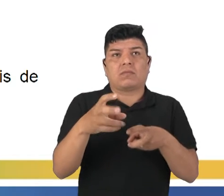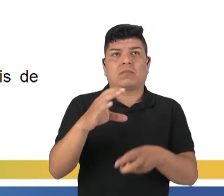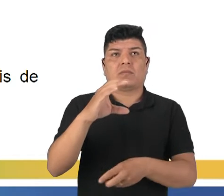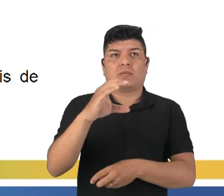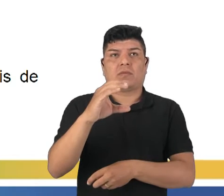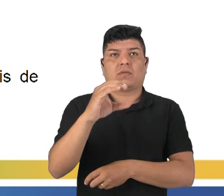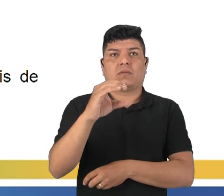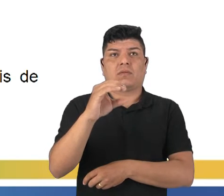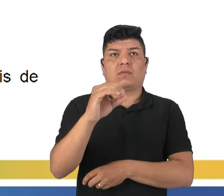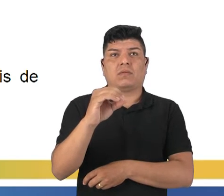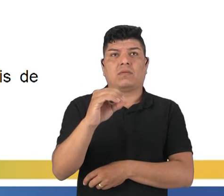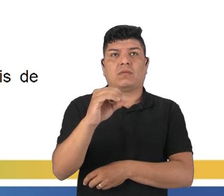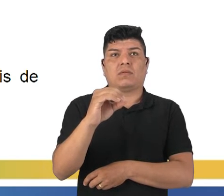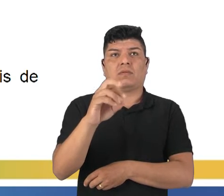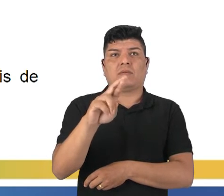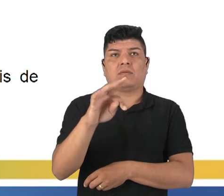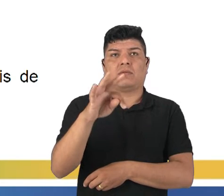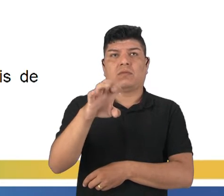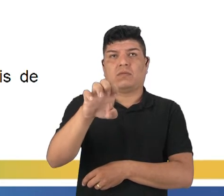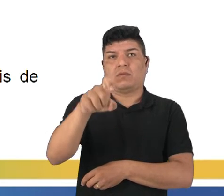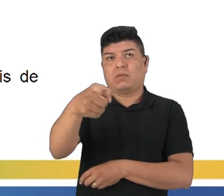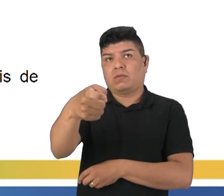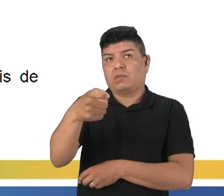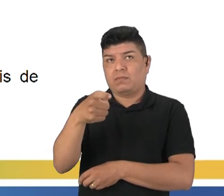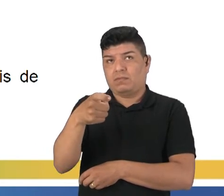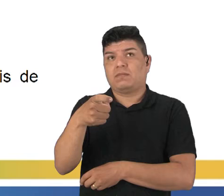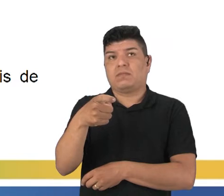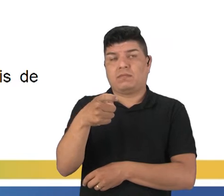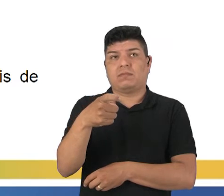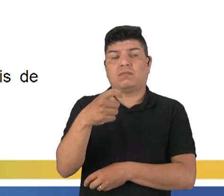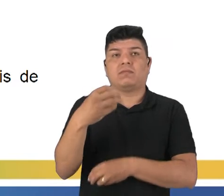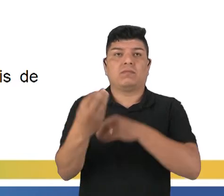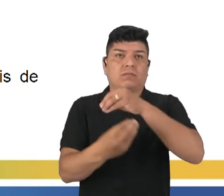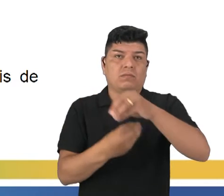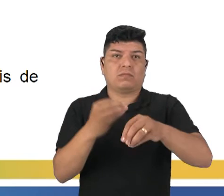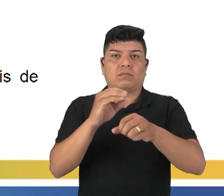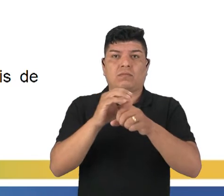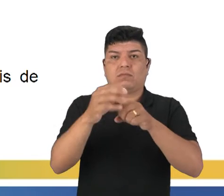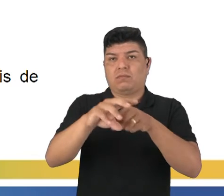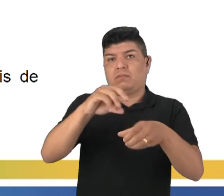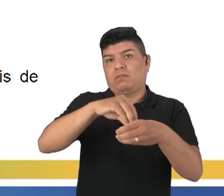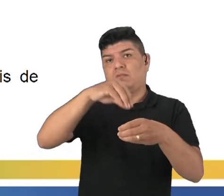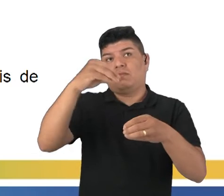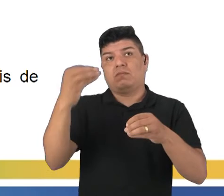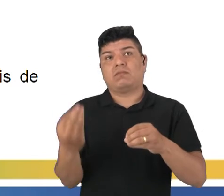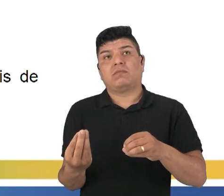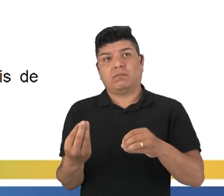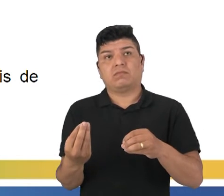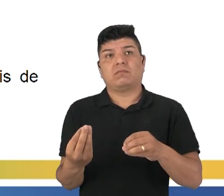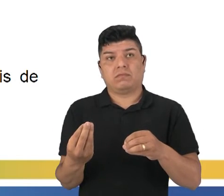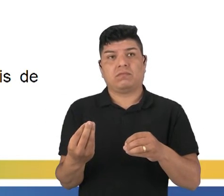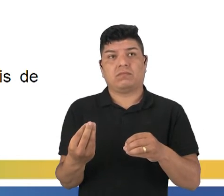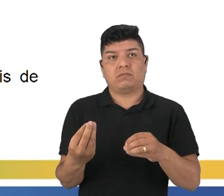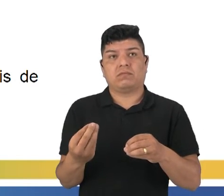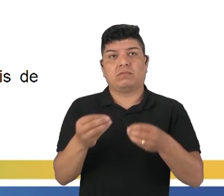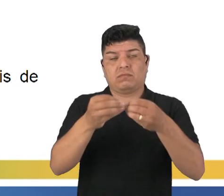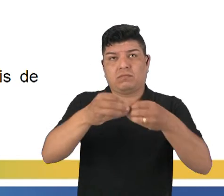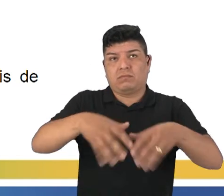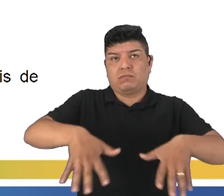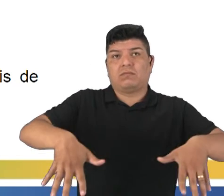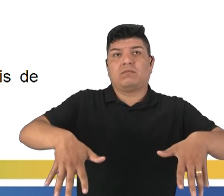córtex suprarrenal, ele é como se fosse o envoltório, a parte de fora, né, dessas